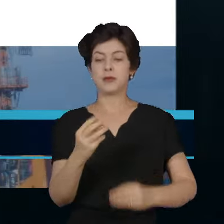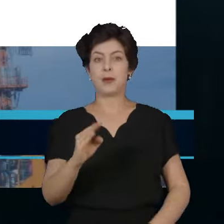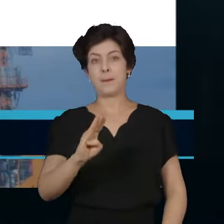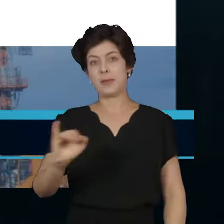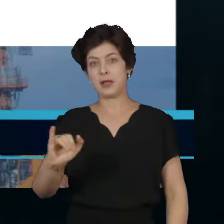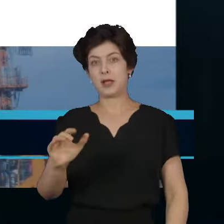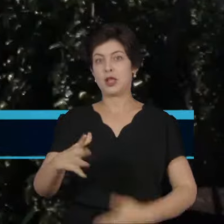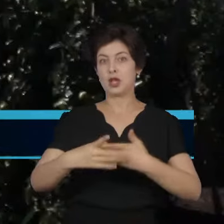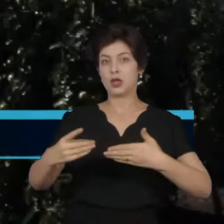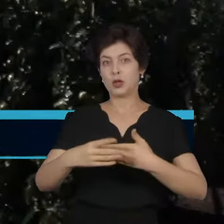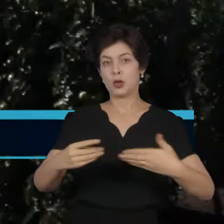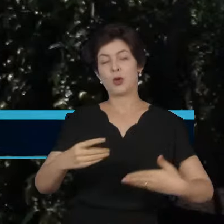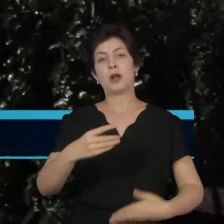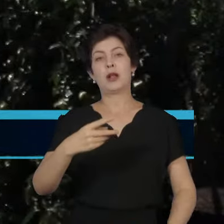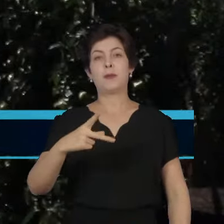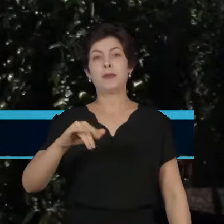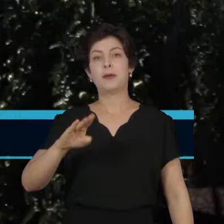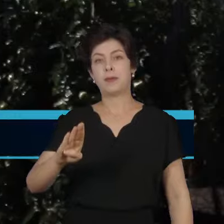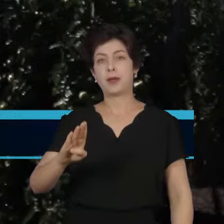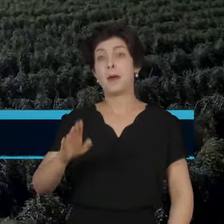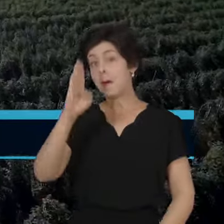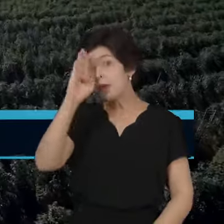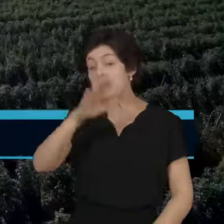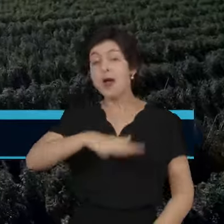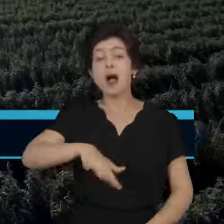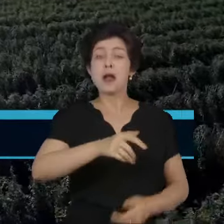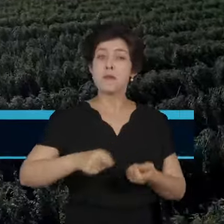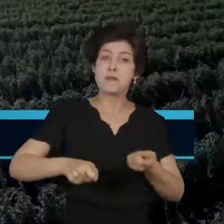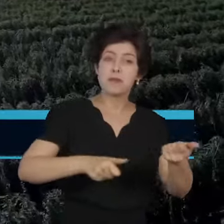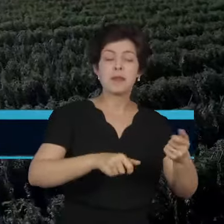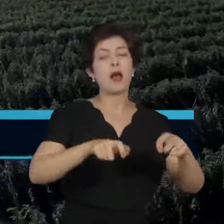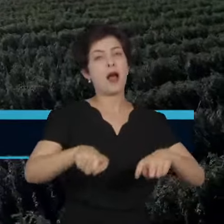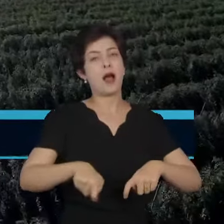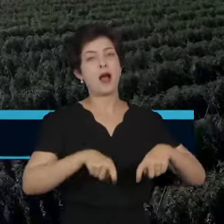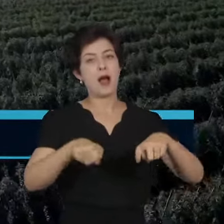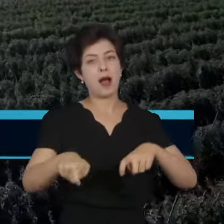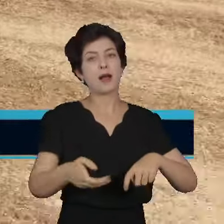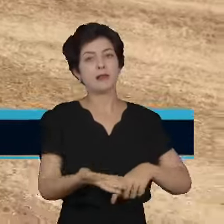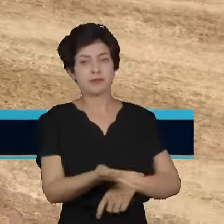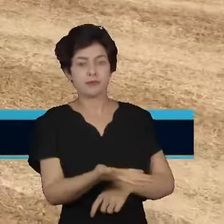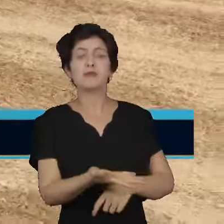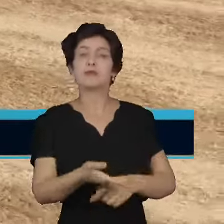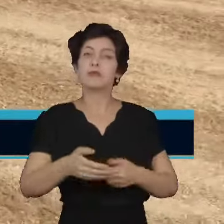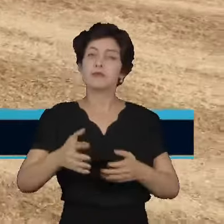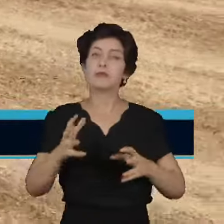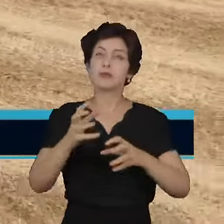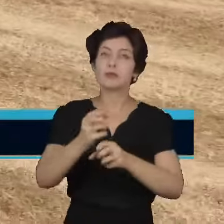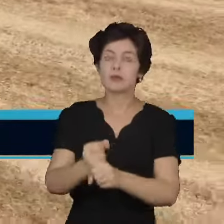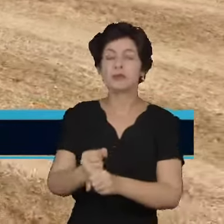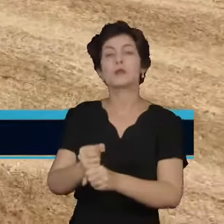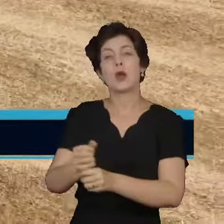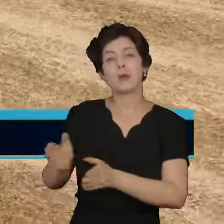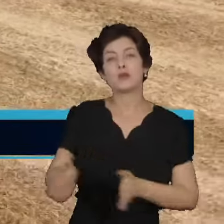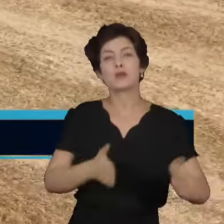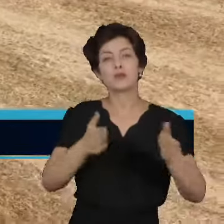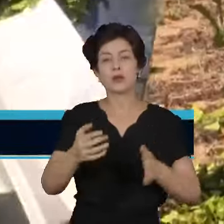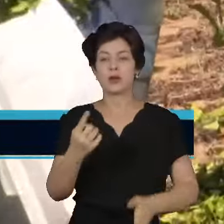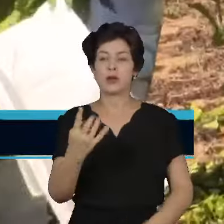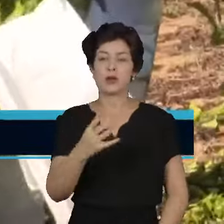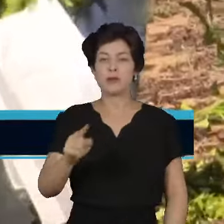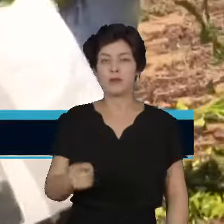de dólares no PIB. O principal setor beneficiado seria o agronegócio, com um ganho total de produção de